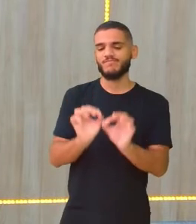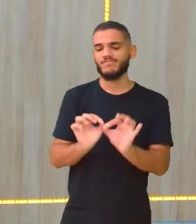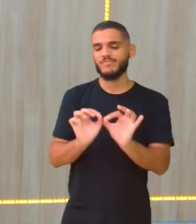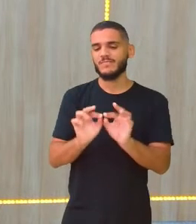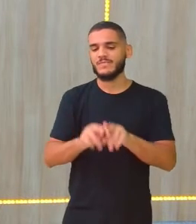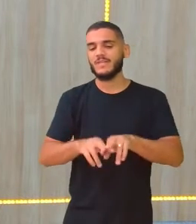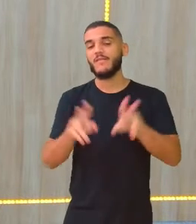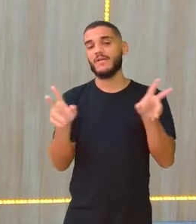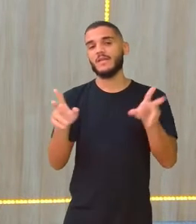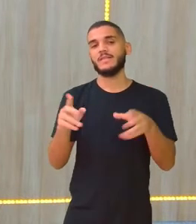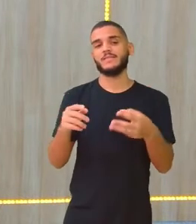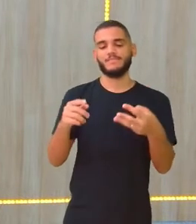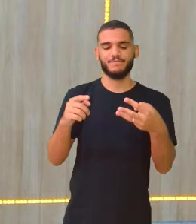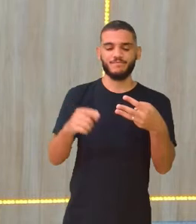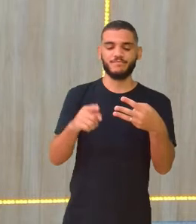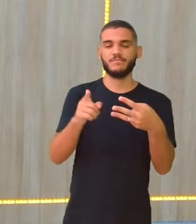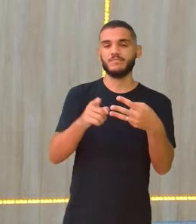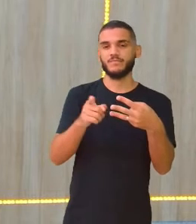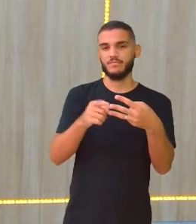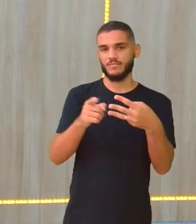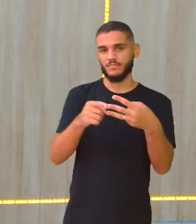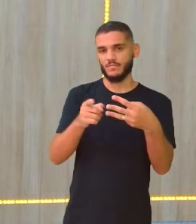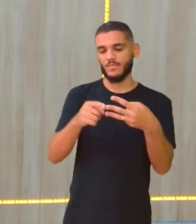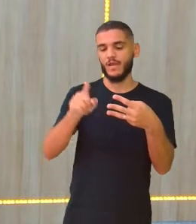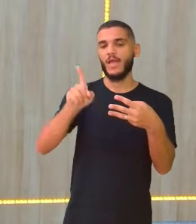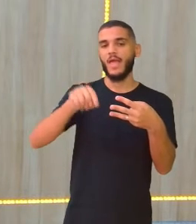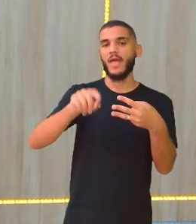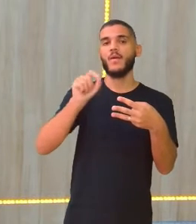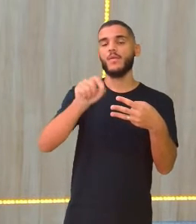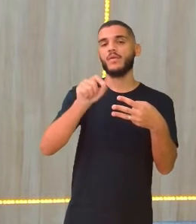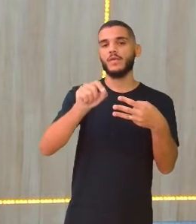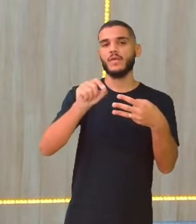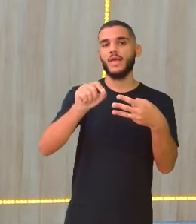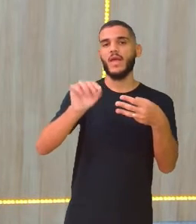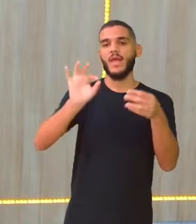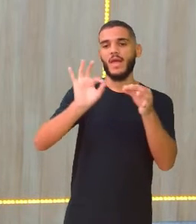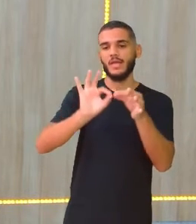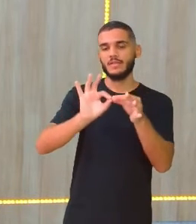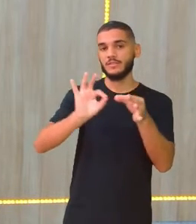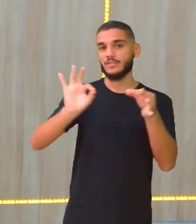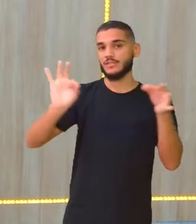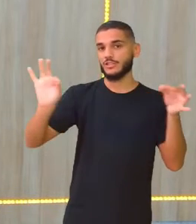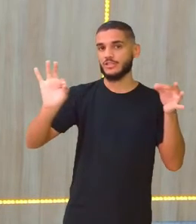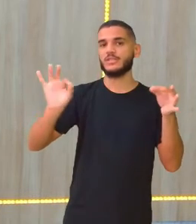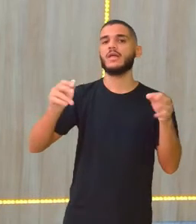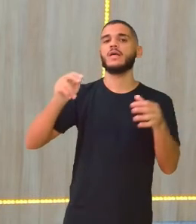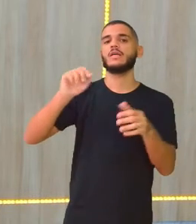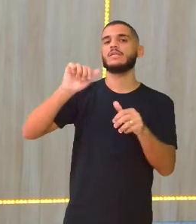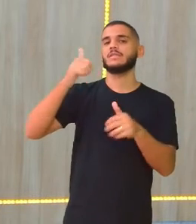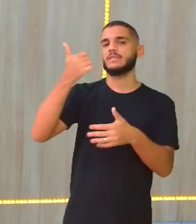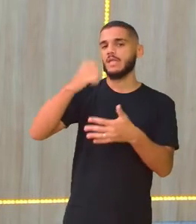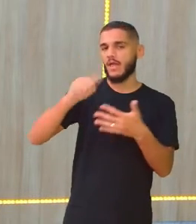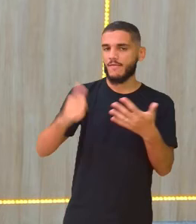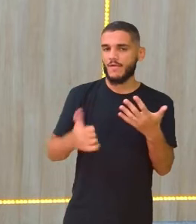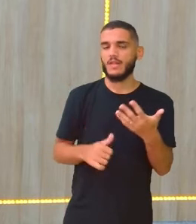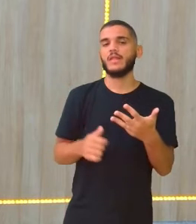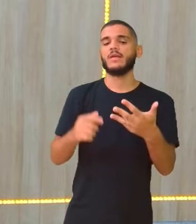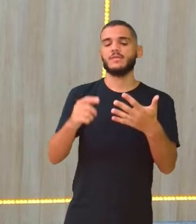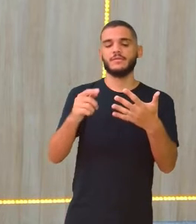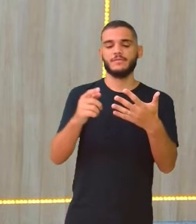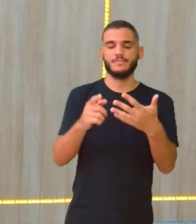ele é equidistante, é equidistante. Então as distâncias estão sendo prevalecidas. Se ele é um